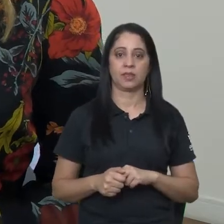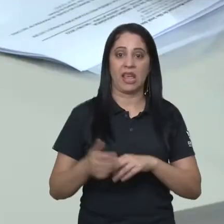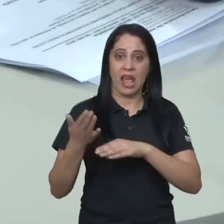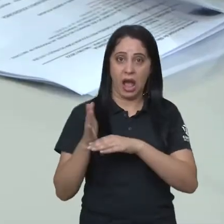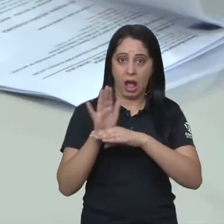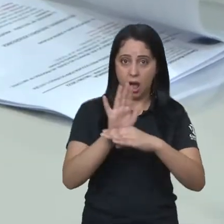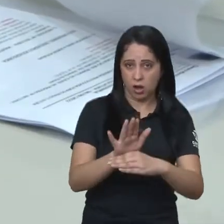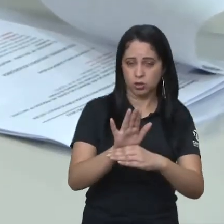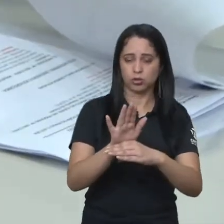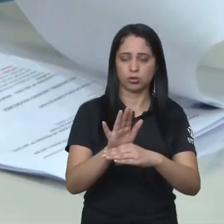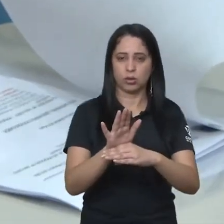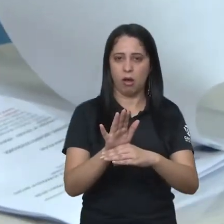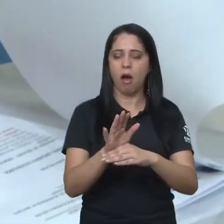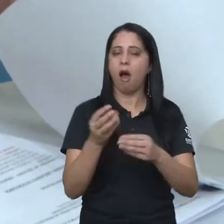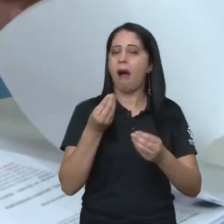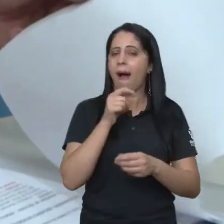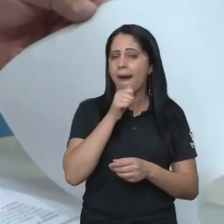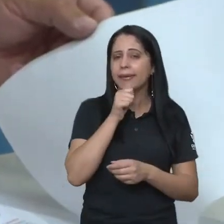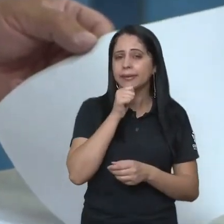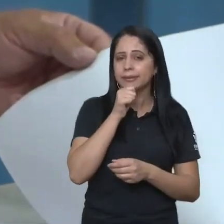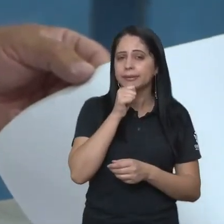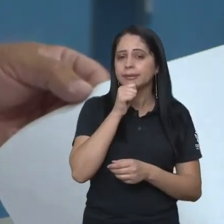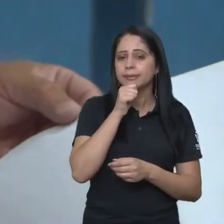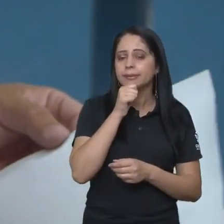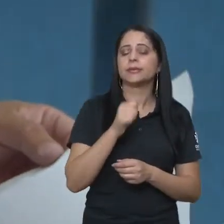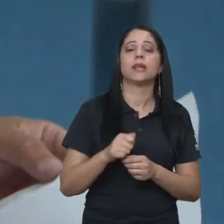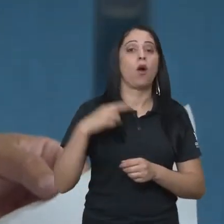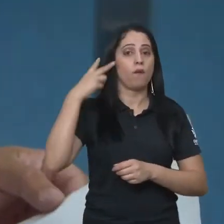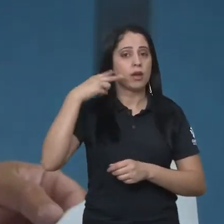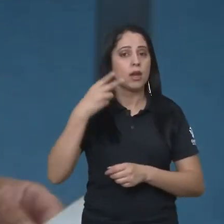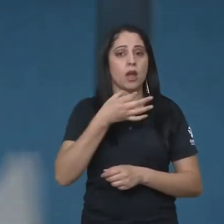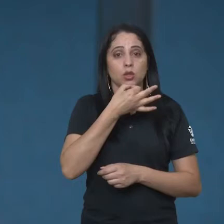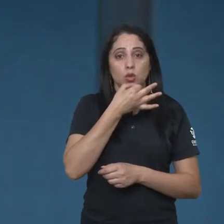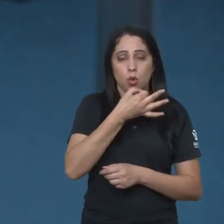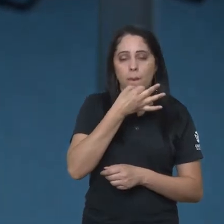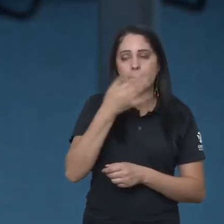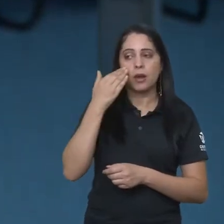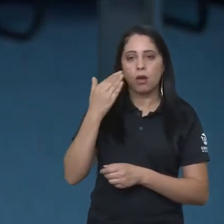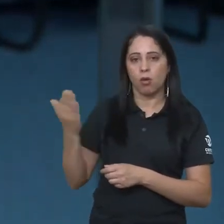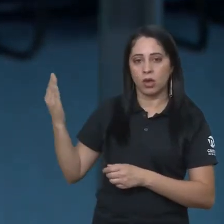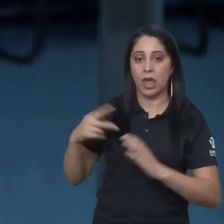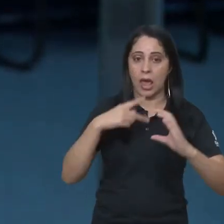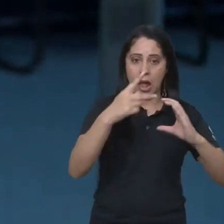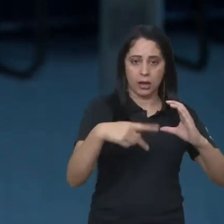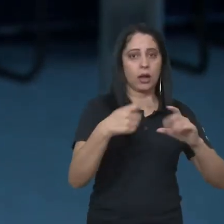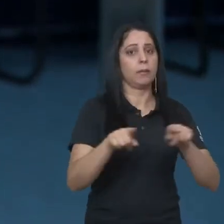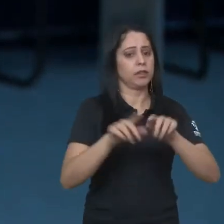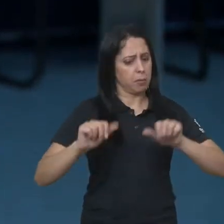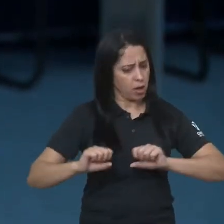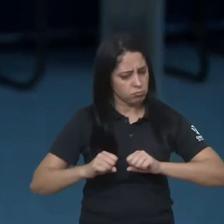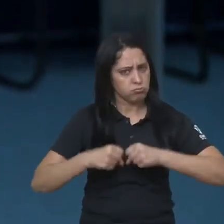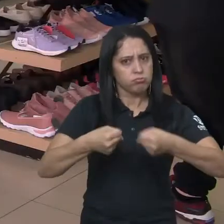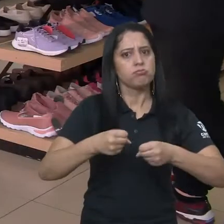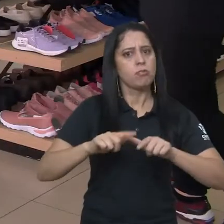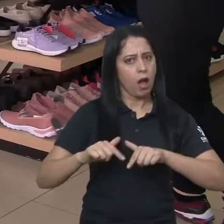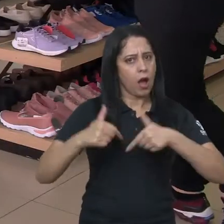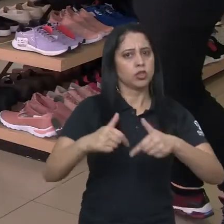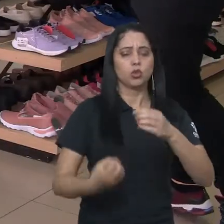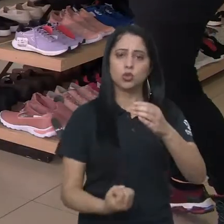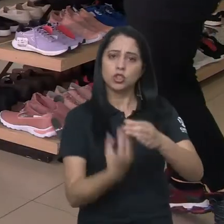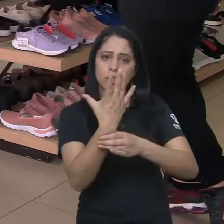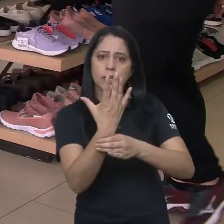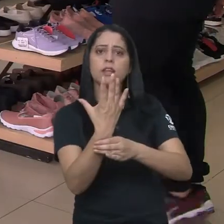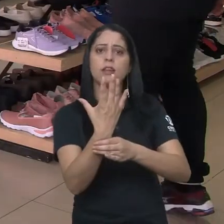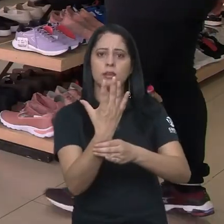também. E para ajudar a fortalecer ainda mais esse cenário, o vereador Júnior da Farmácia reforça que a Câmara Municipal vai